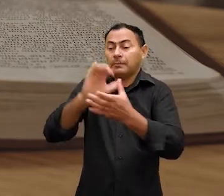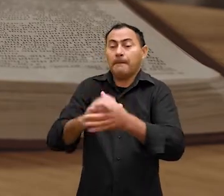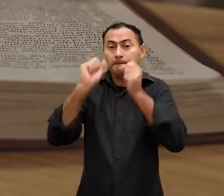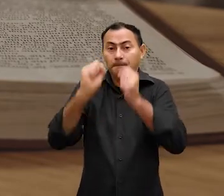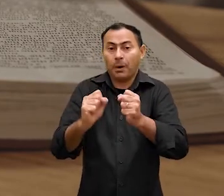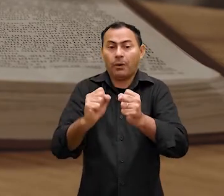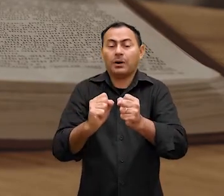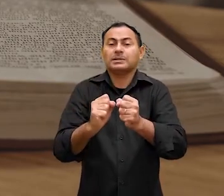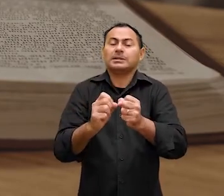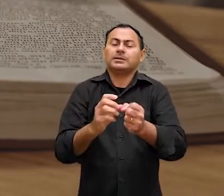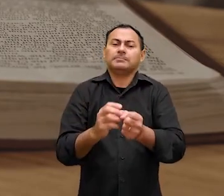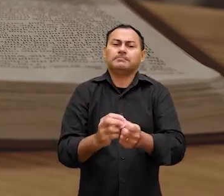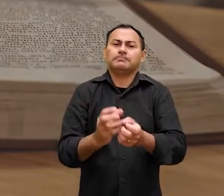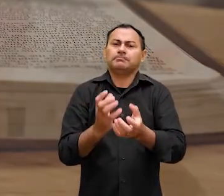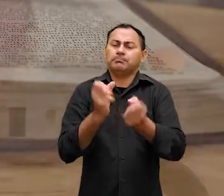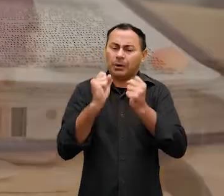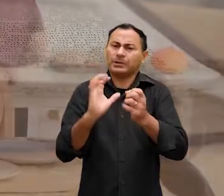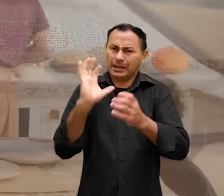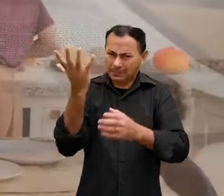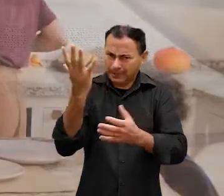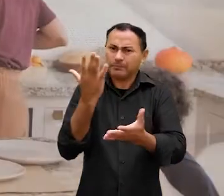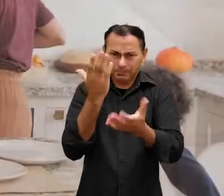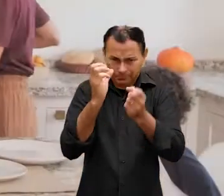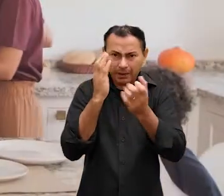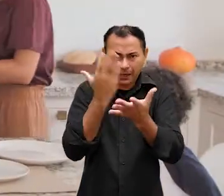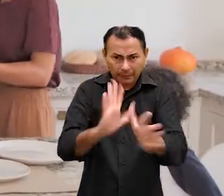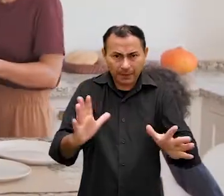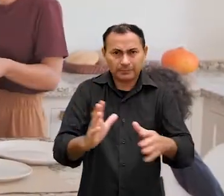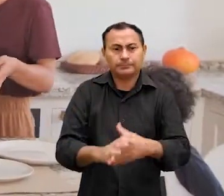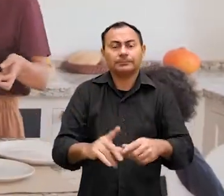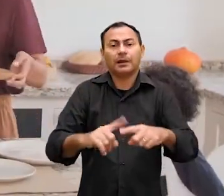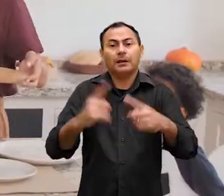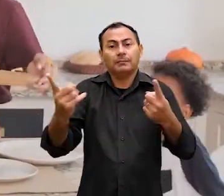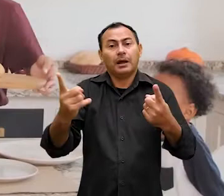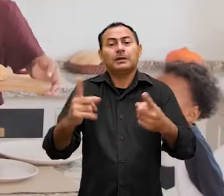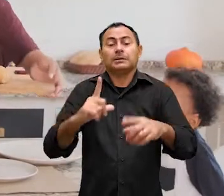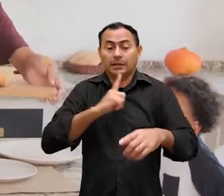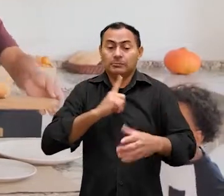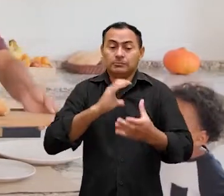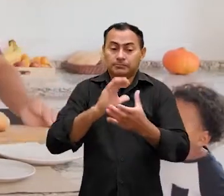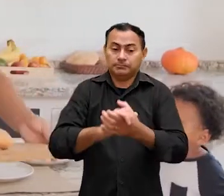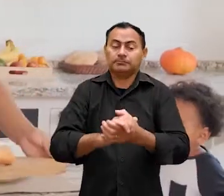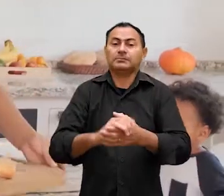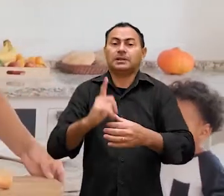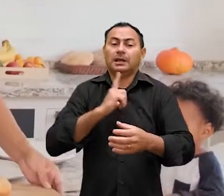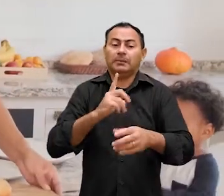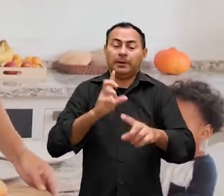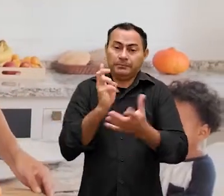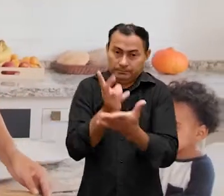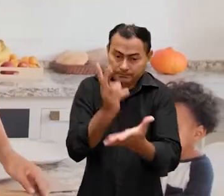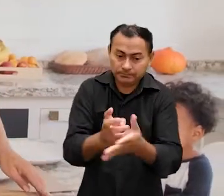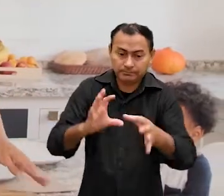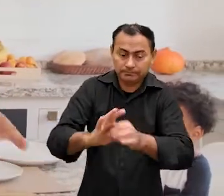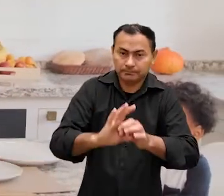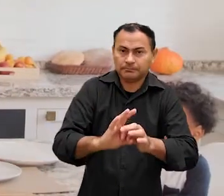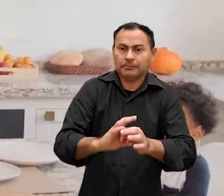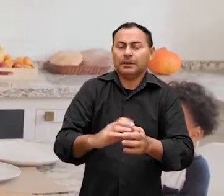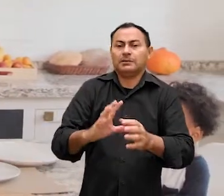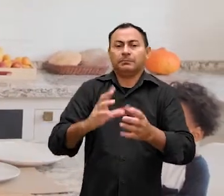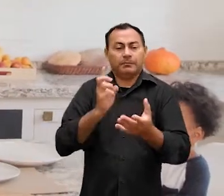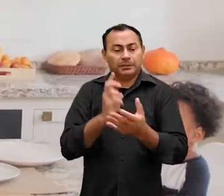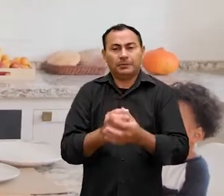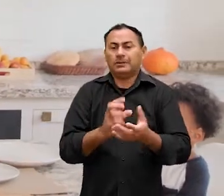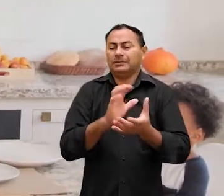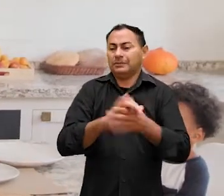ser dissolúvel. Isso quer dizer que o casamento tem a necessidade de laços permanentes, não só para as